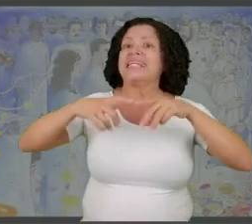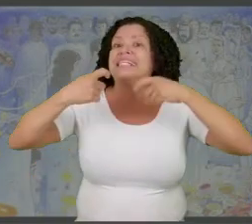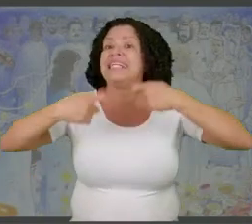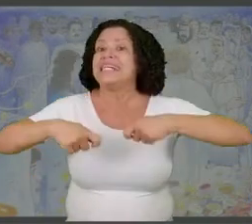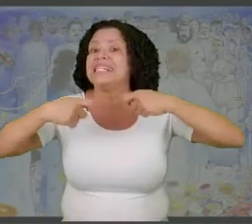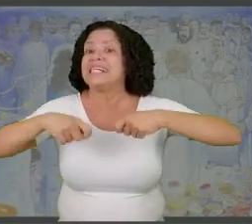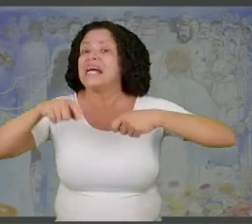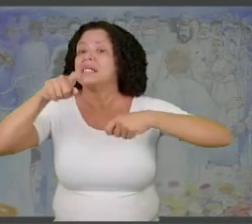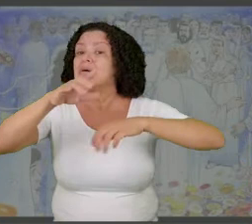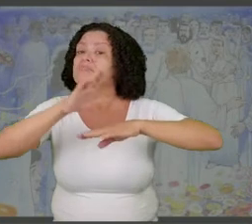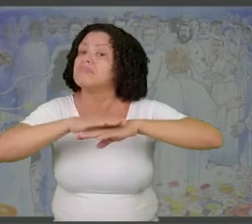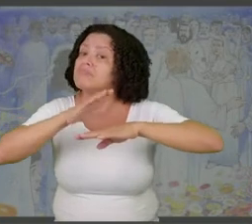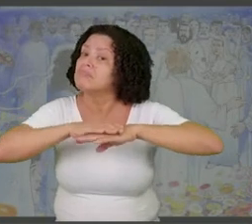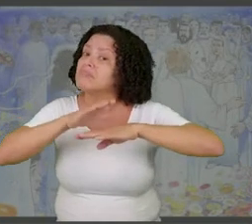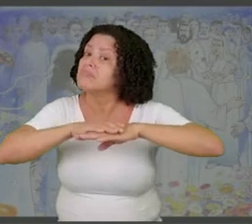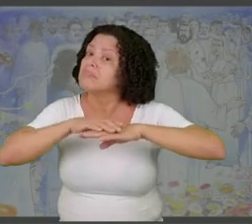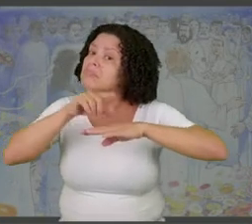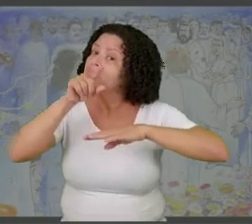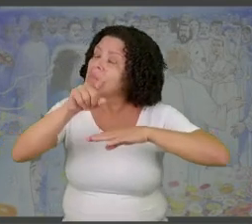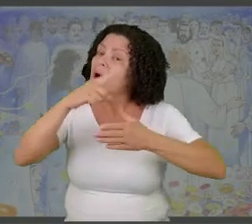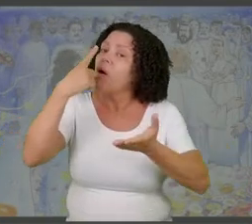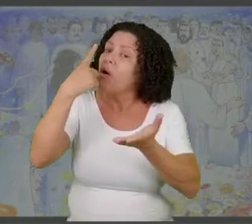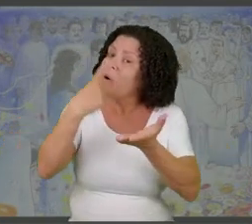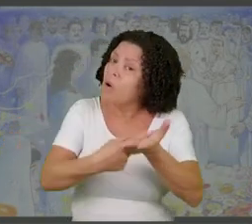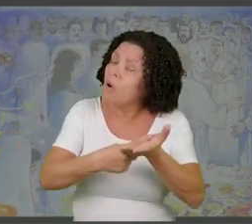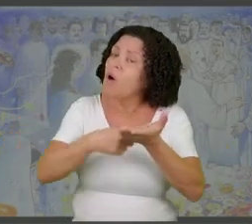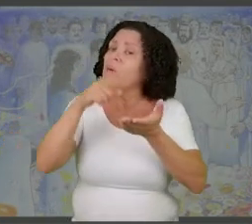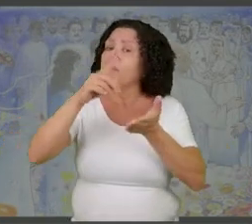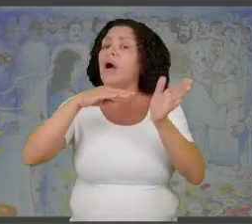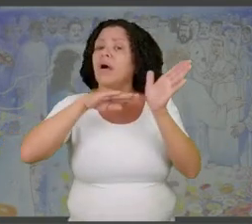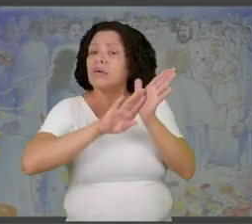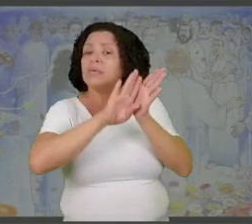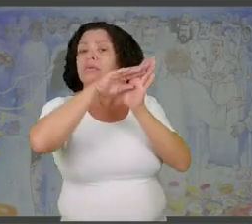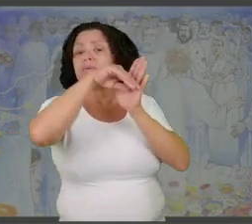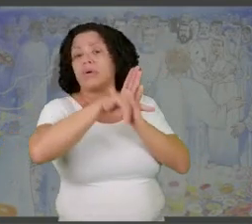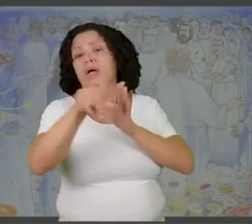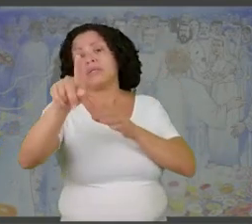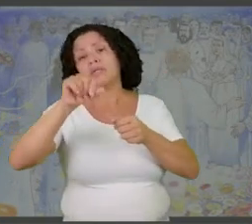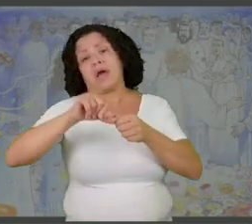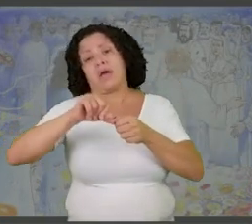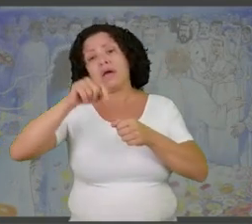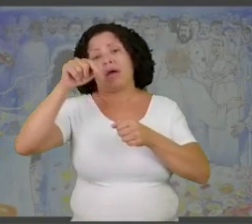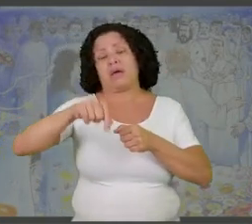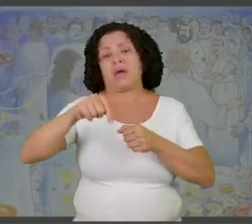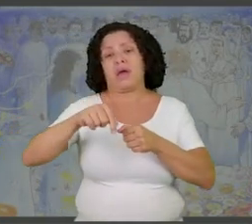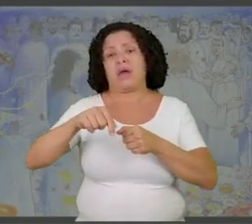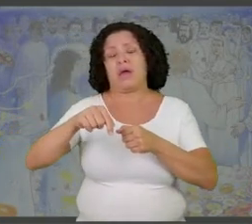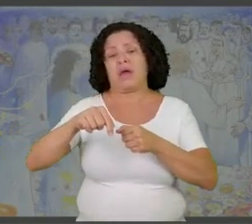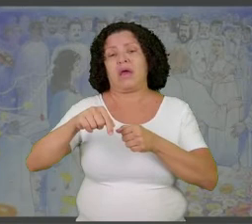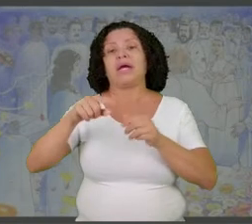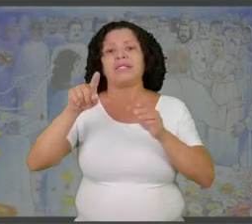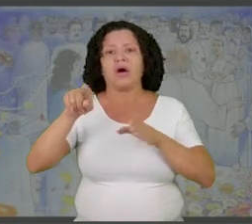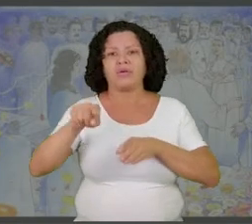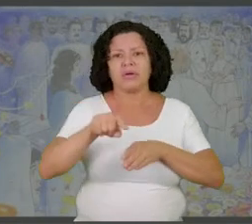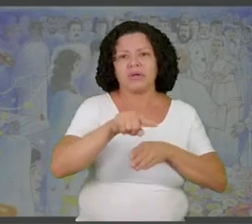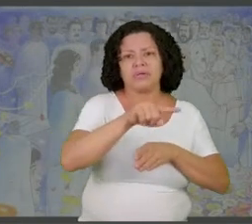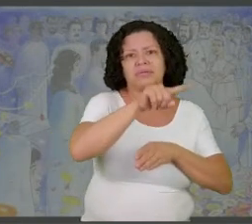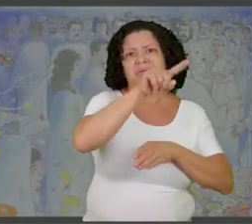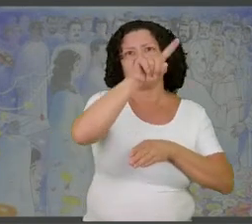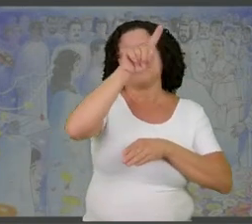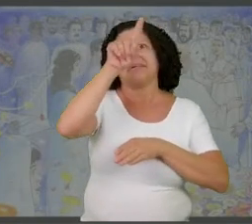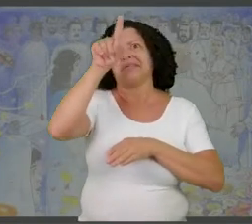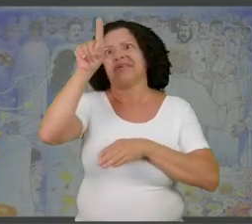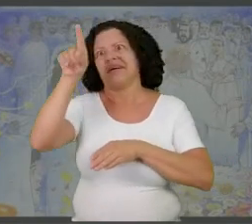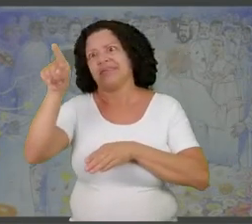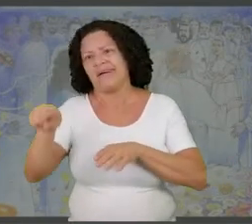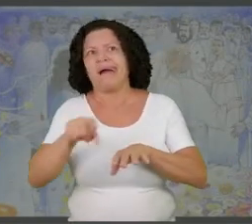condição socioeconômica necessária ao cumprimento daquelas provas e expiações. E lá